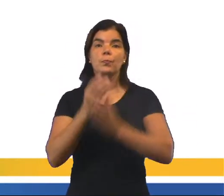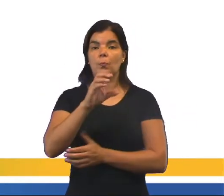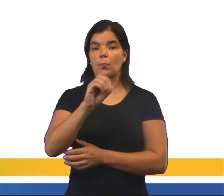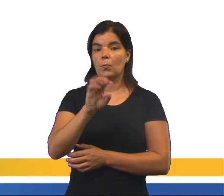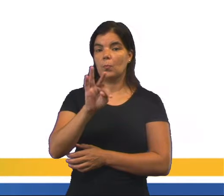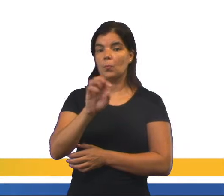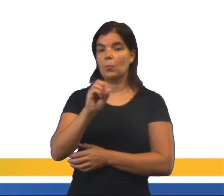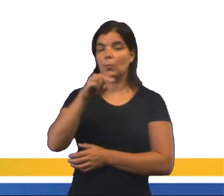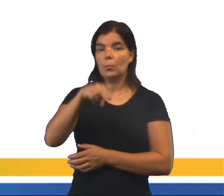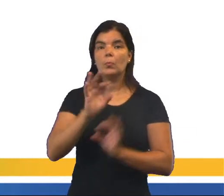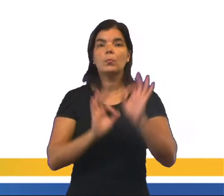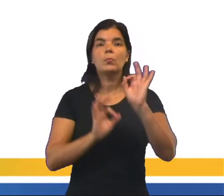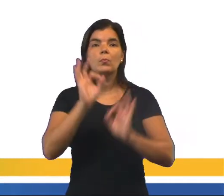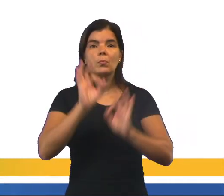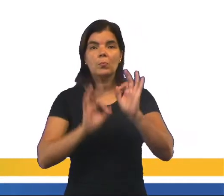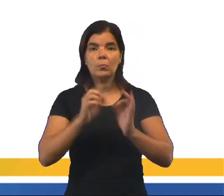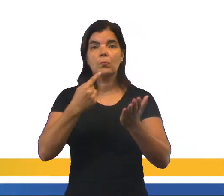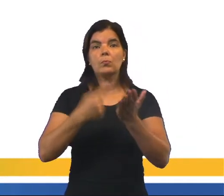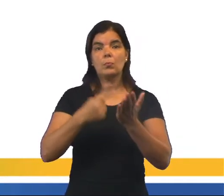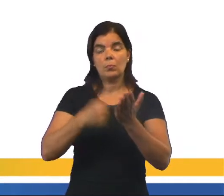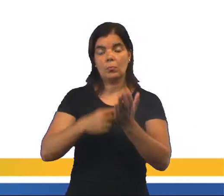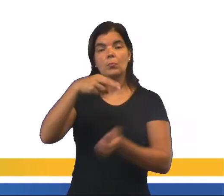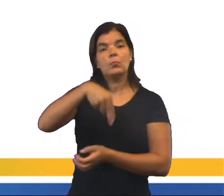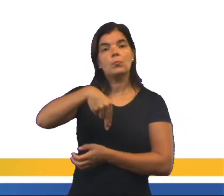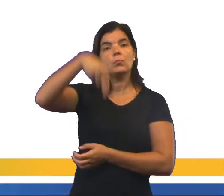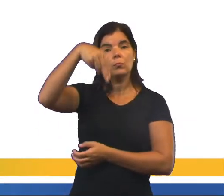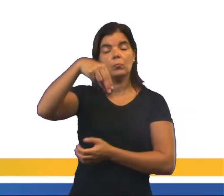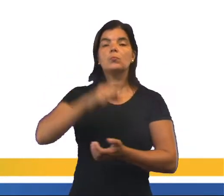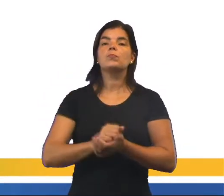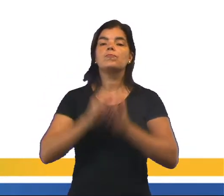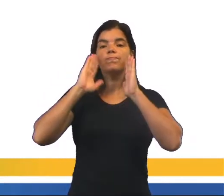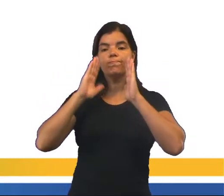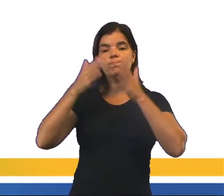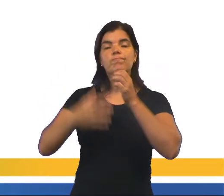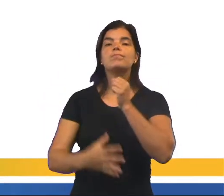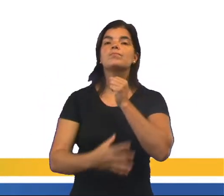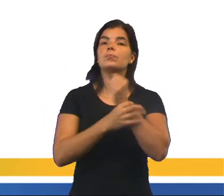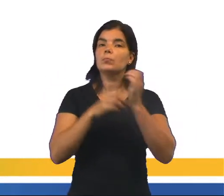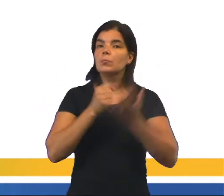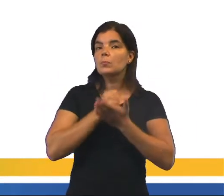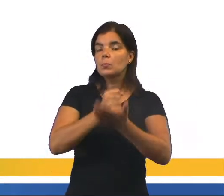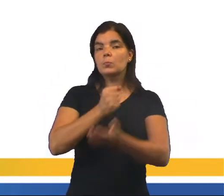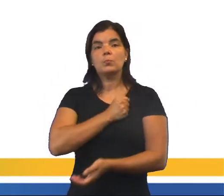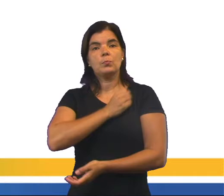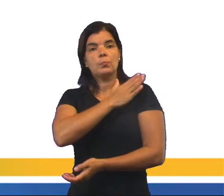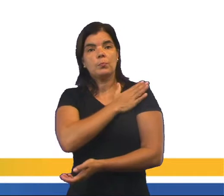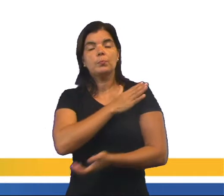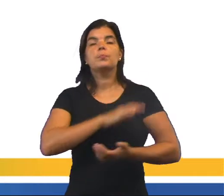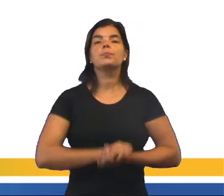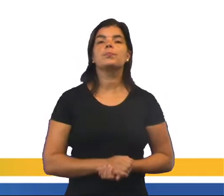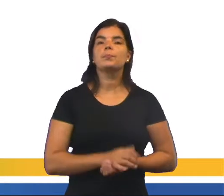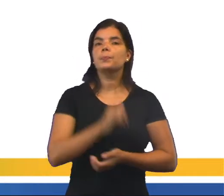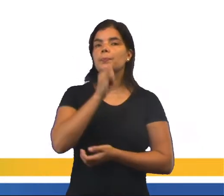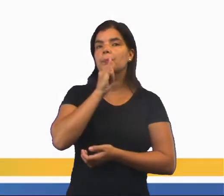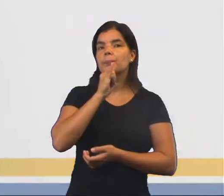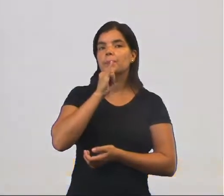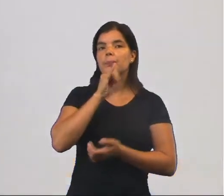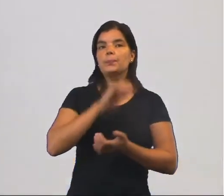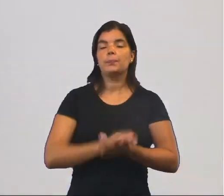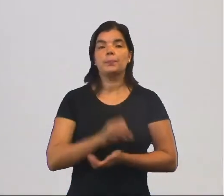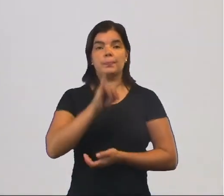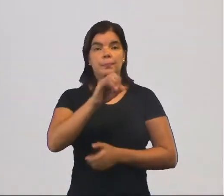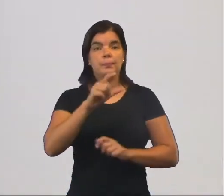OTAN, que é a Organização do Tratado Atlântico Norte, que visava garantir apoio militar. Que, por exemplo,